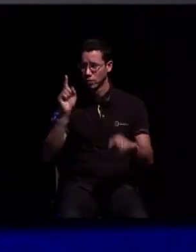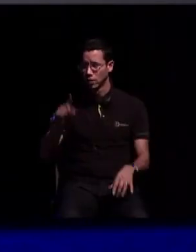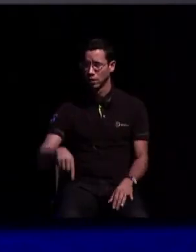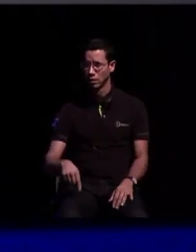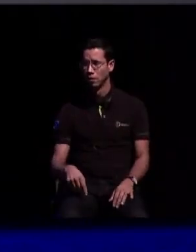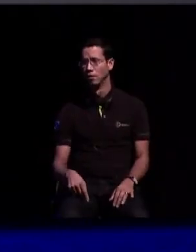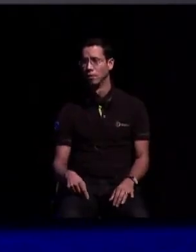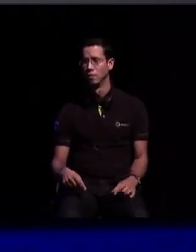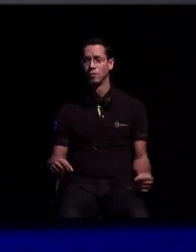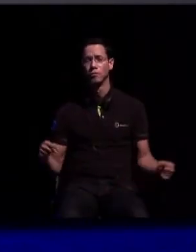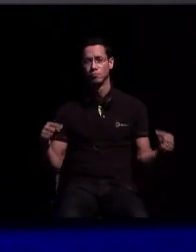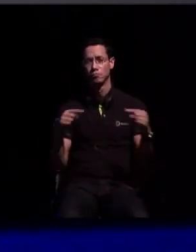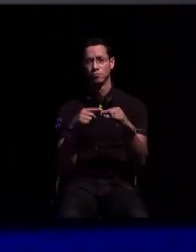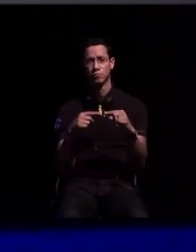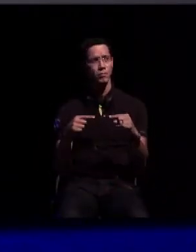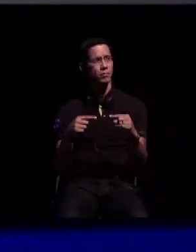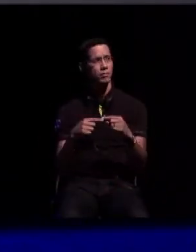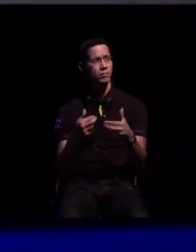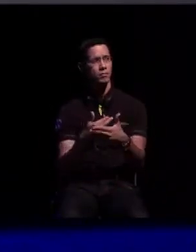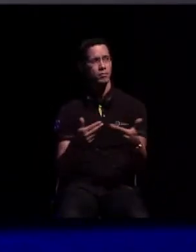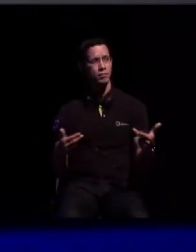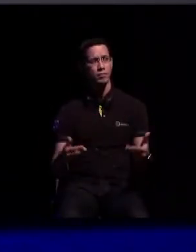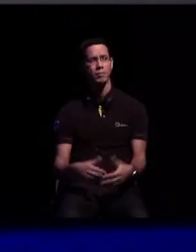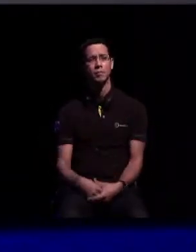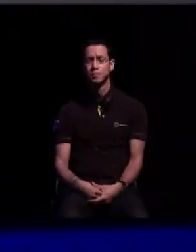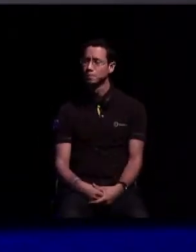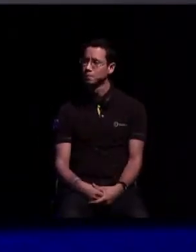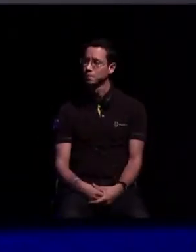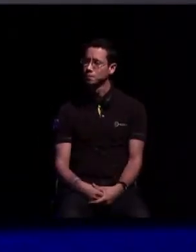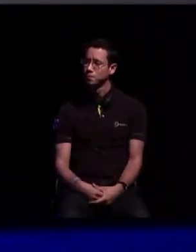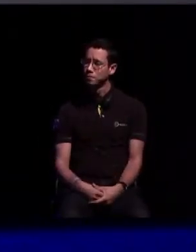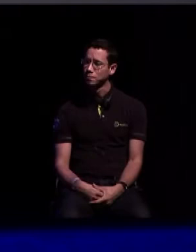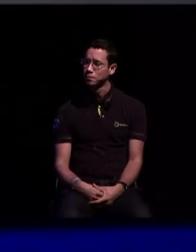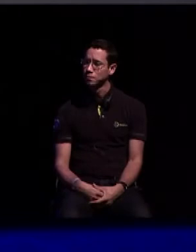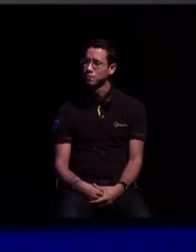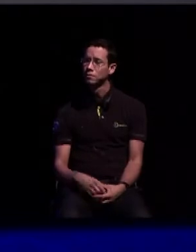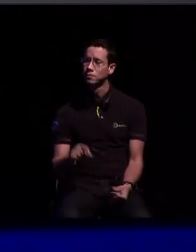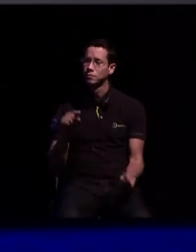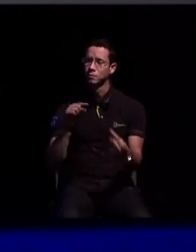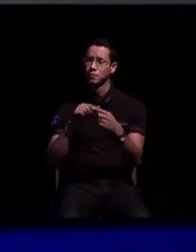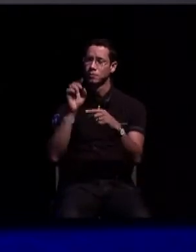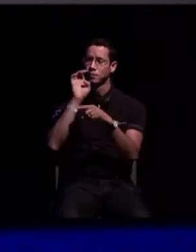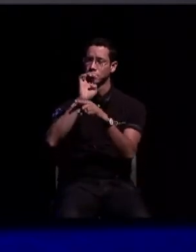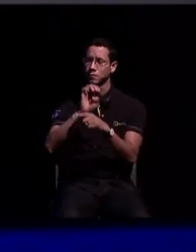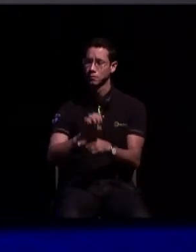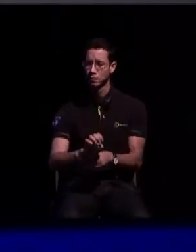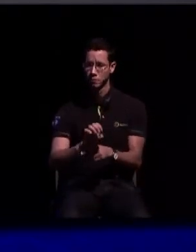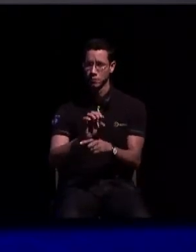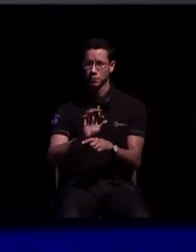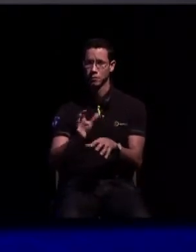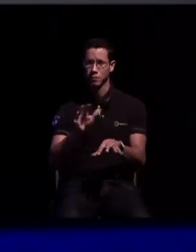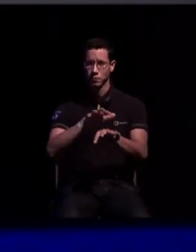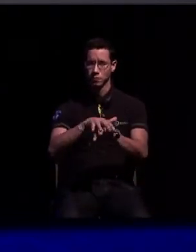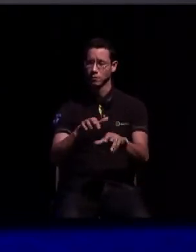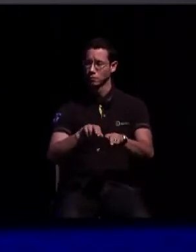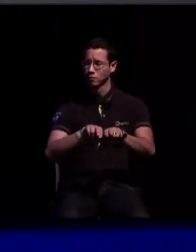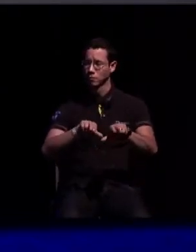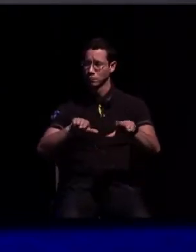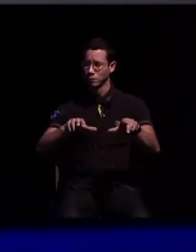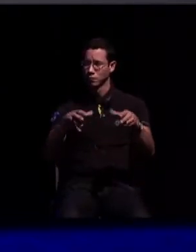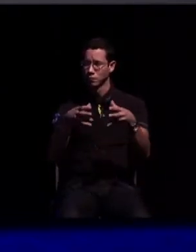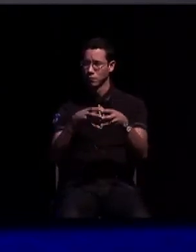relação freiriana, getulista, que tem a ver, inclusive, com o Estado como mecanismo de inclusão dessas classes,